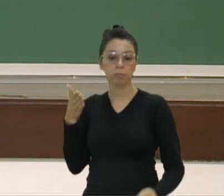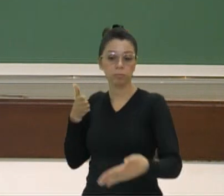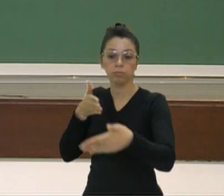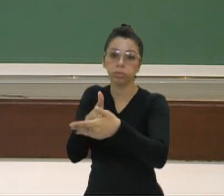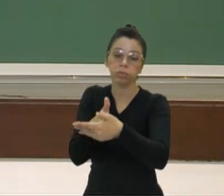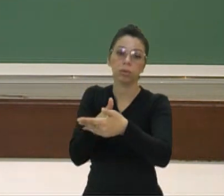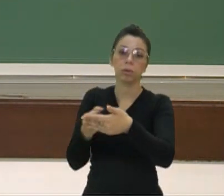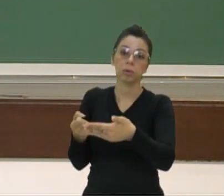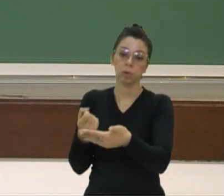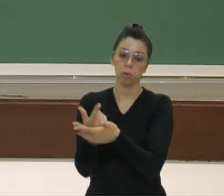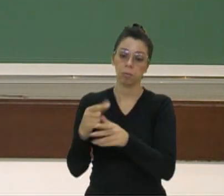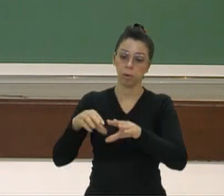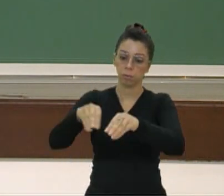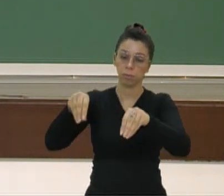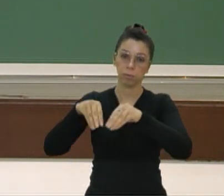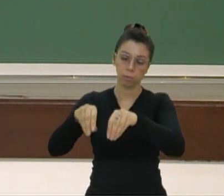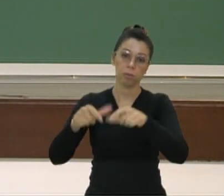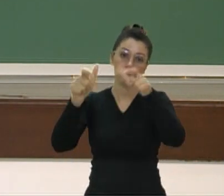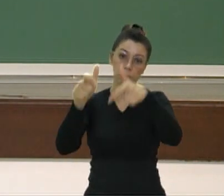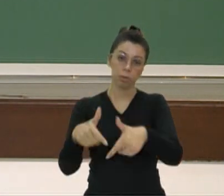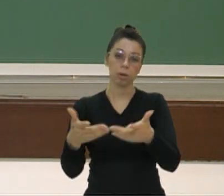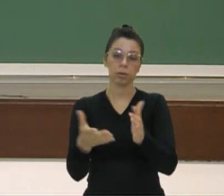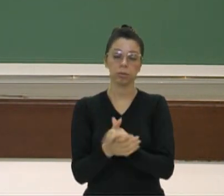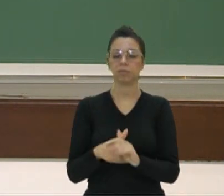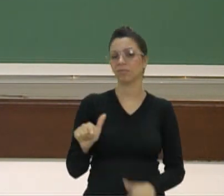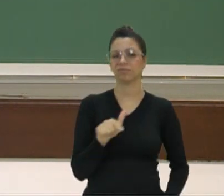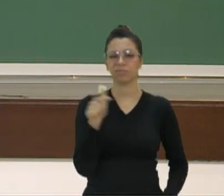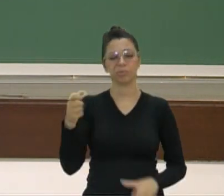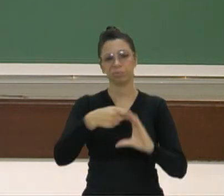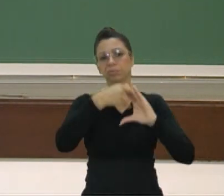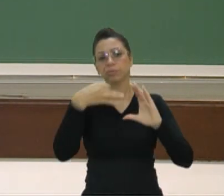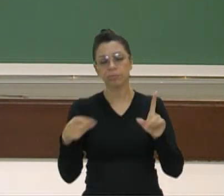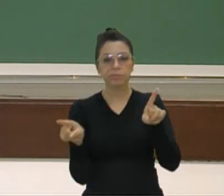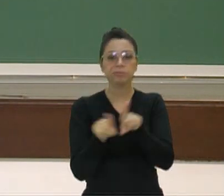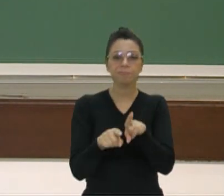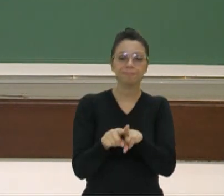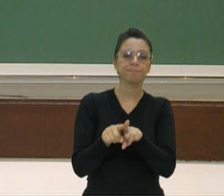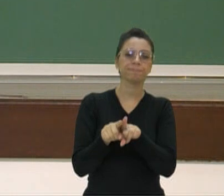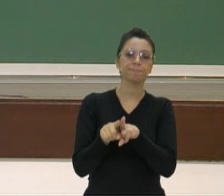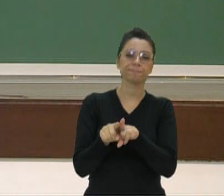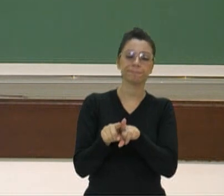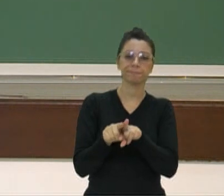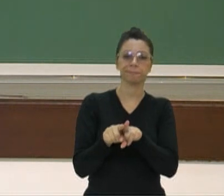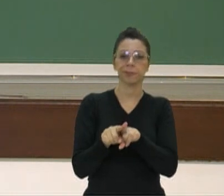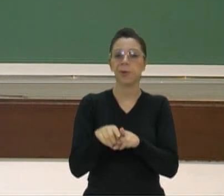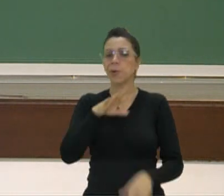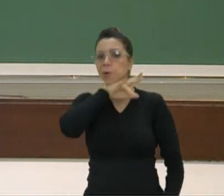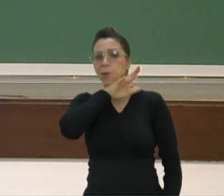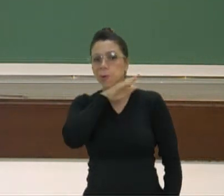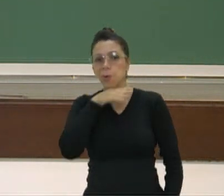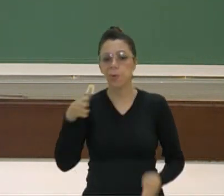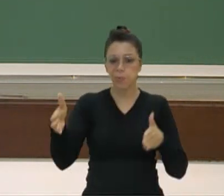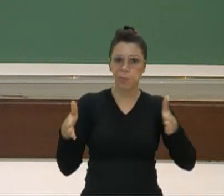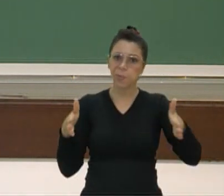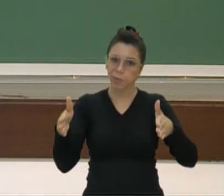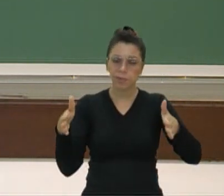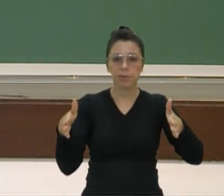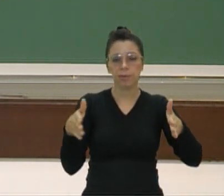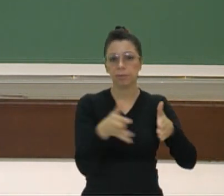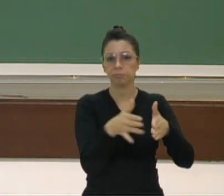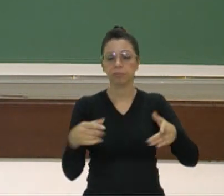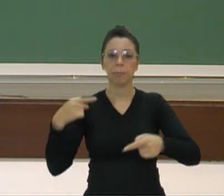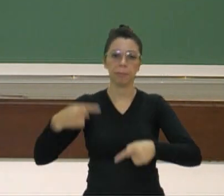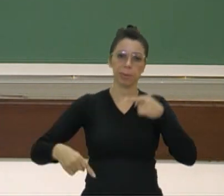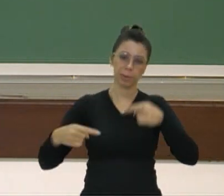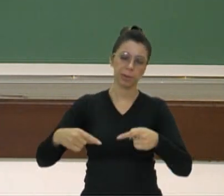de comprar terras em determinados lugares, além de outras características extremamente perversas desta instituição